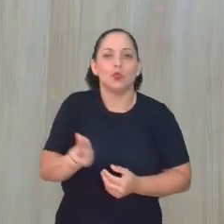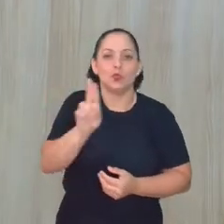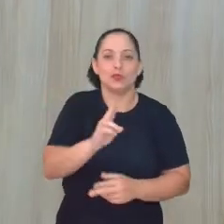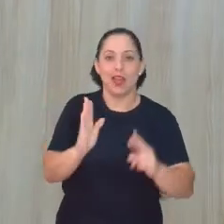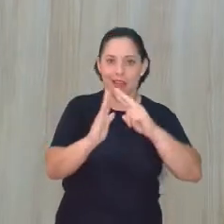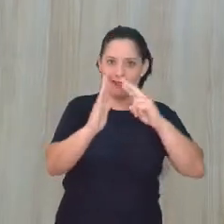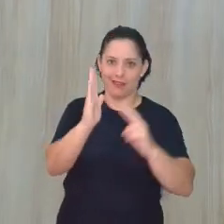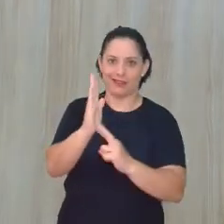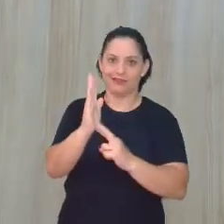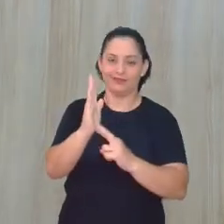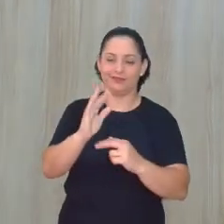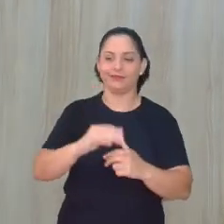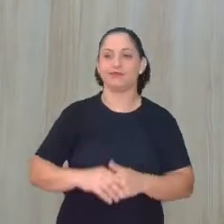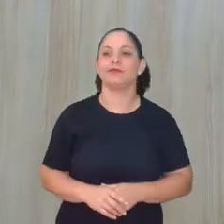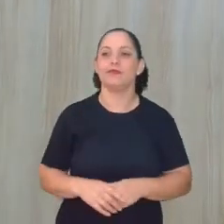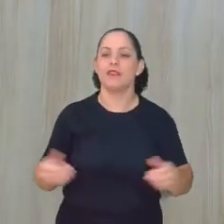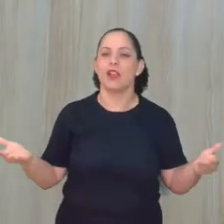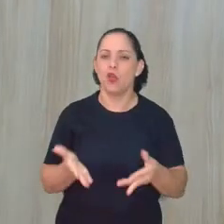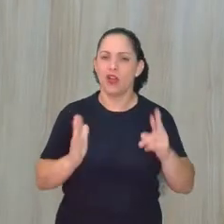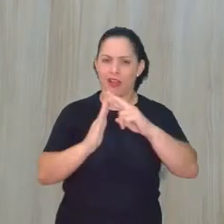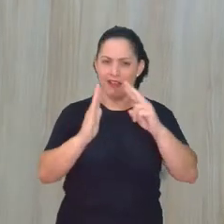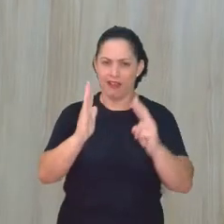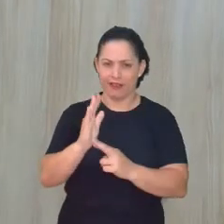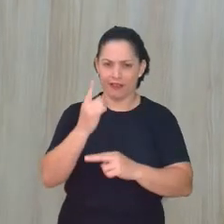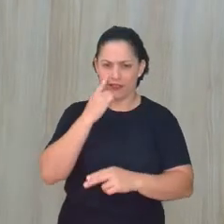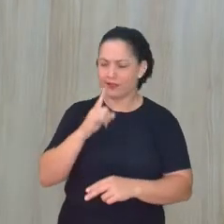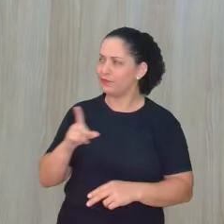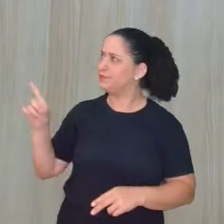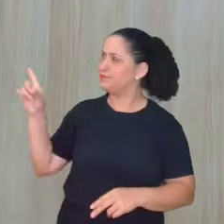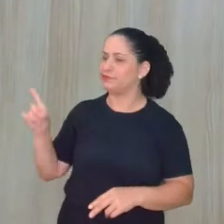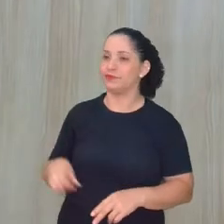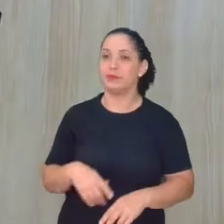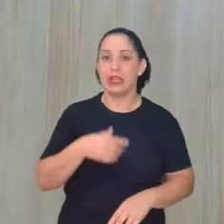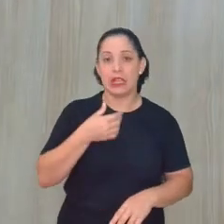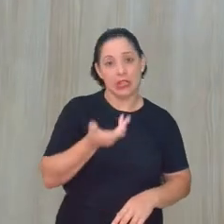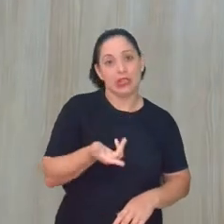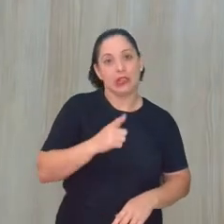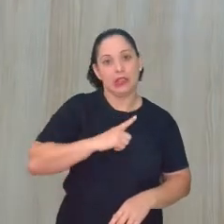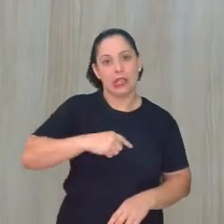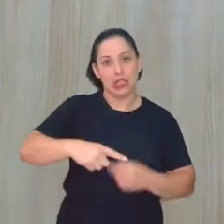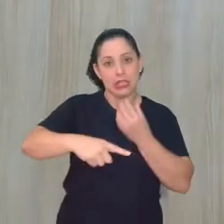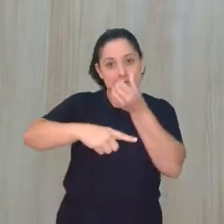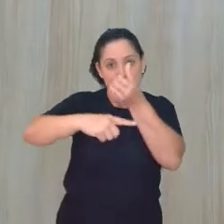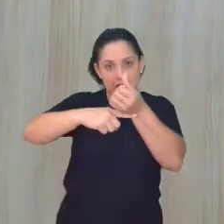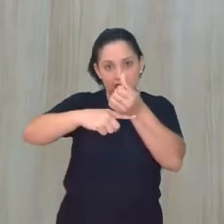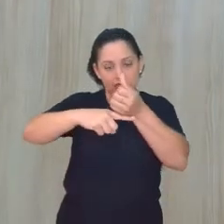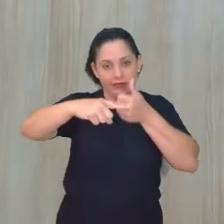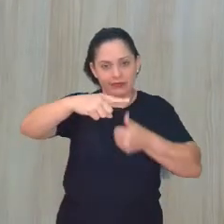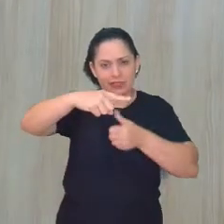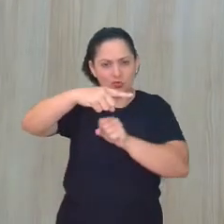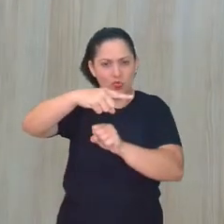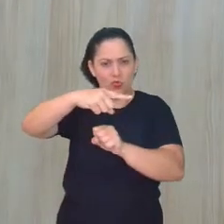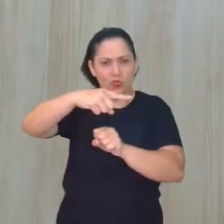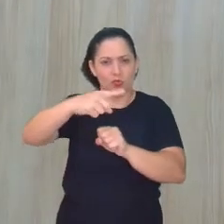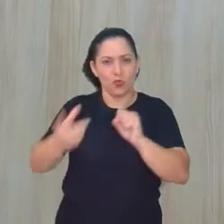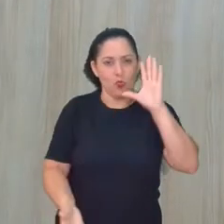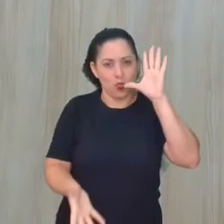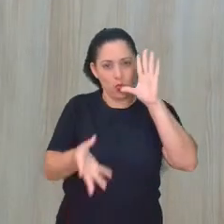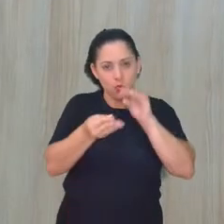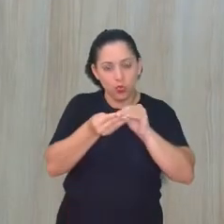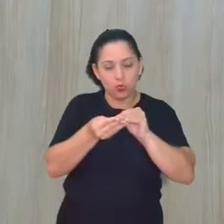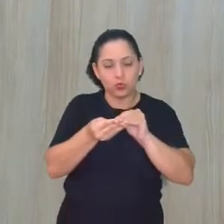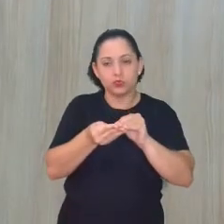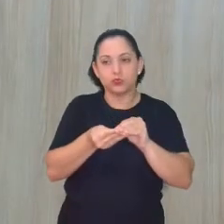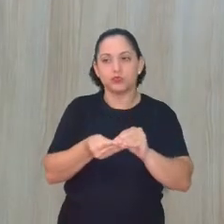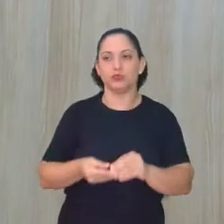bom? Então, observe a próxima razão aqui, ó. 6 está para 18. Dá para simplificar por 6,